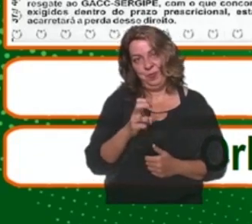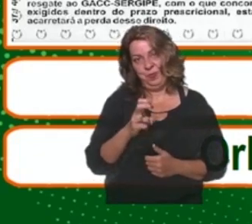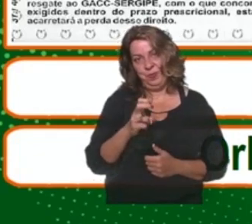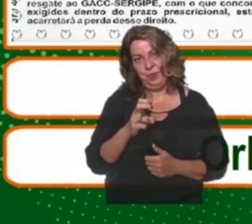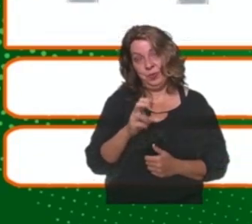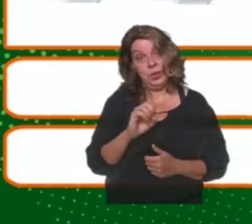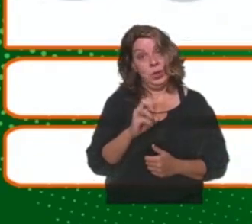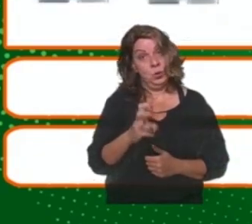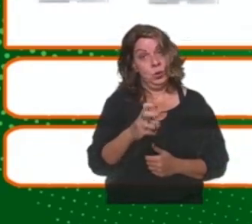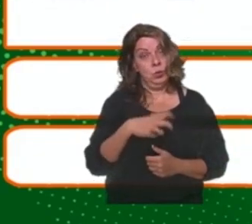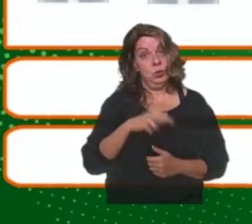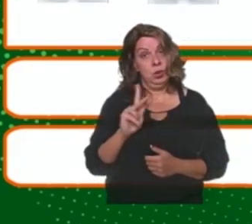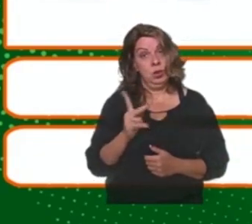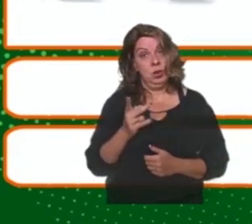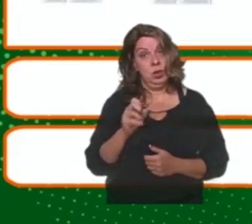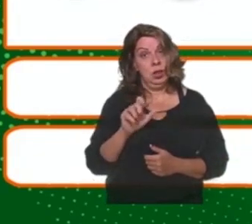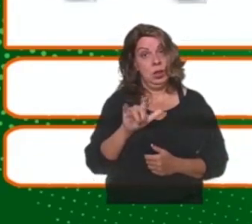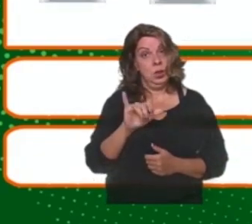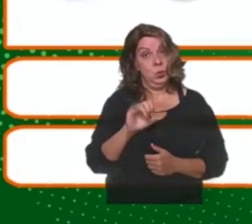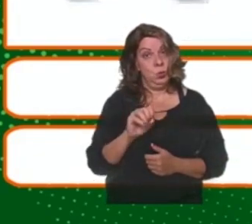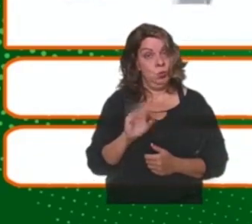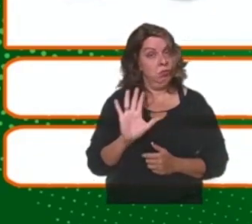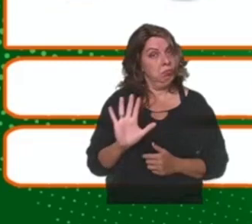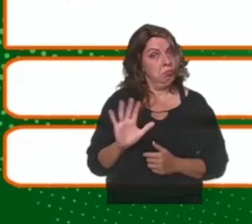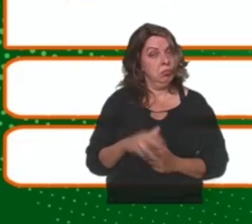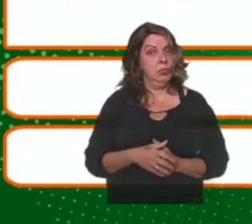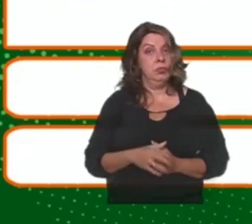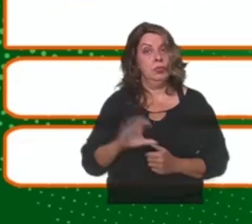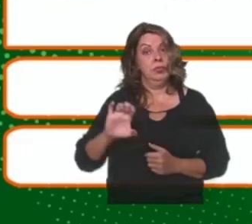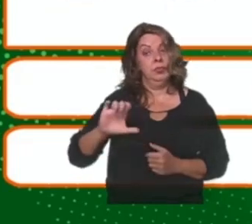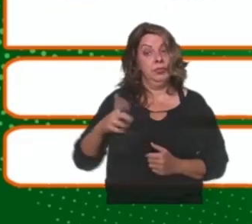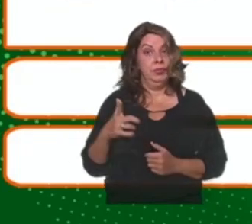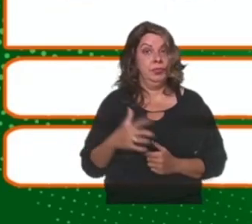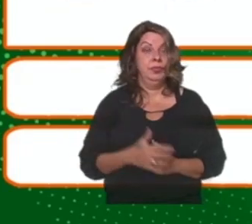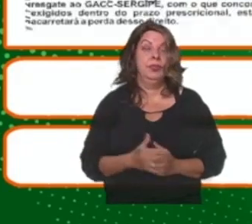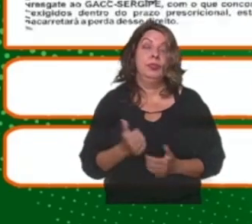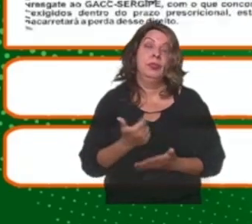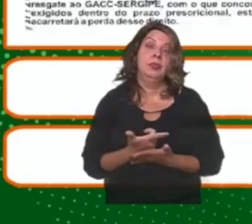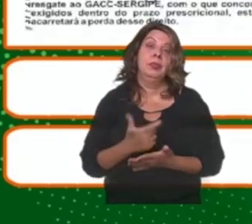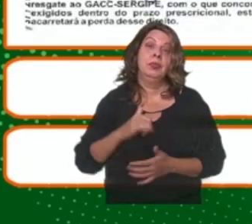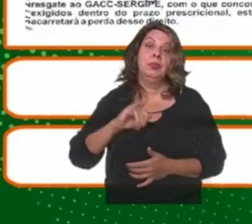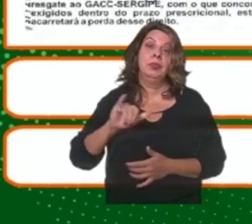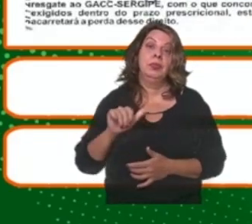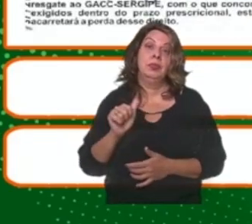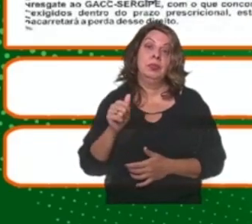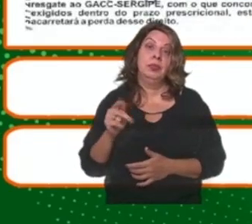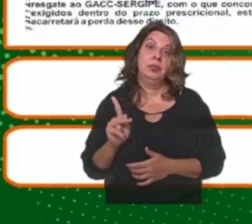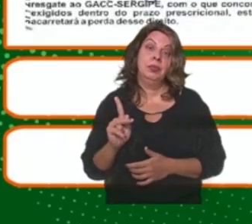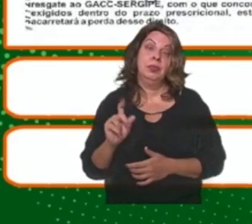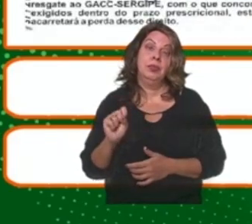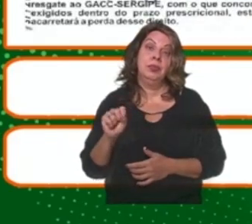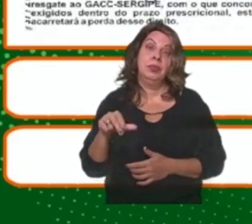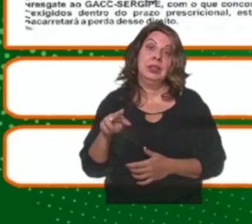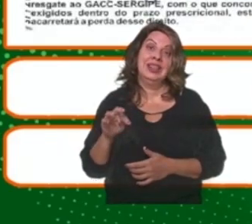601605, esse é o título do Hélio. Hélio, famoso Hélio lá à distância, adquiriu com Jaque Santos, Regional